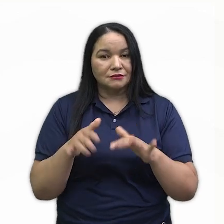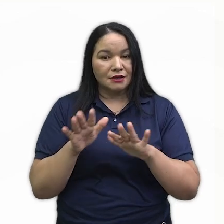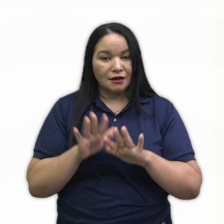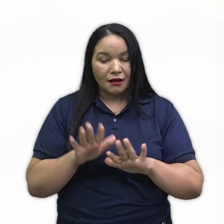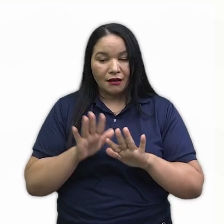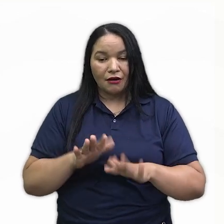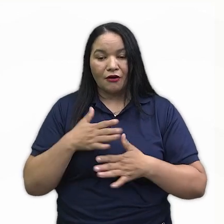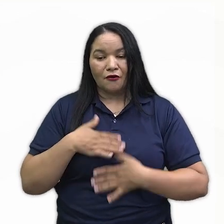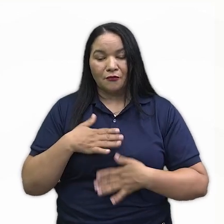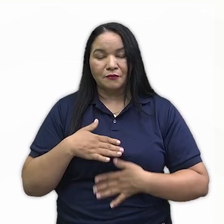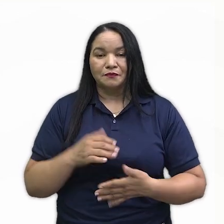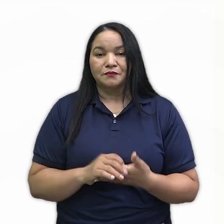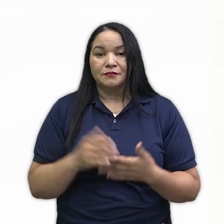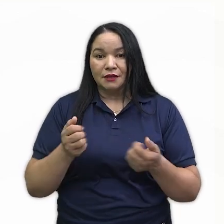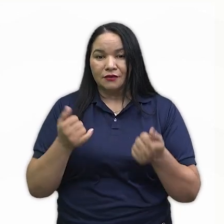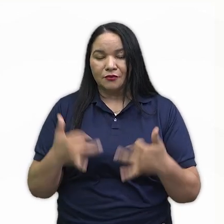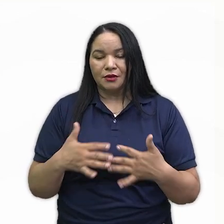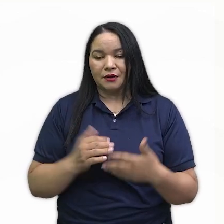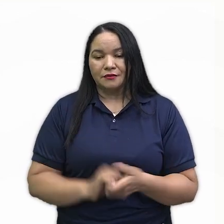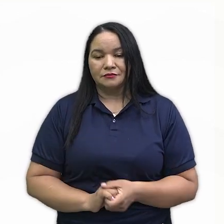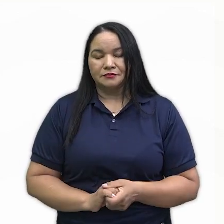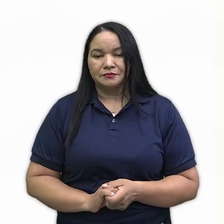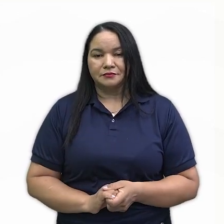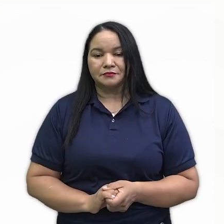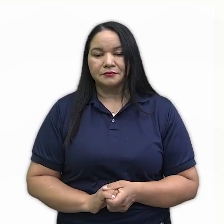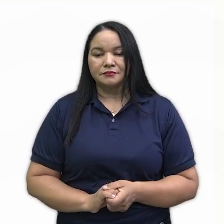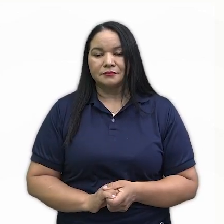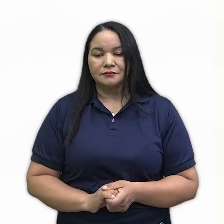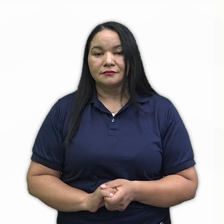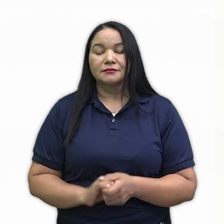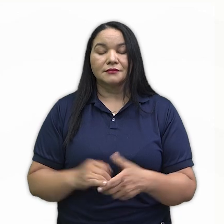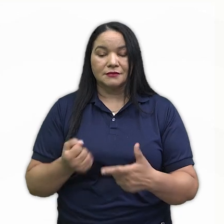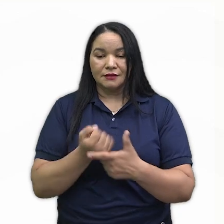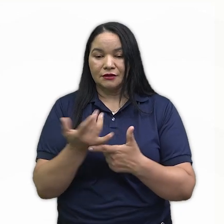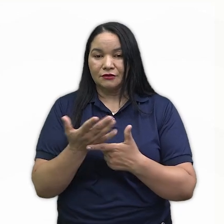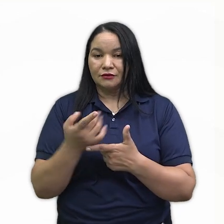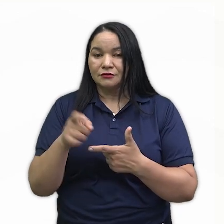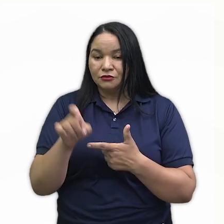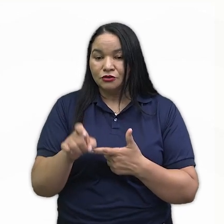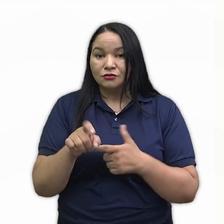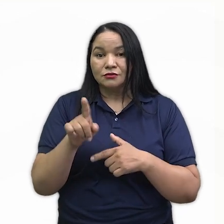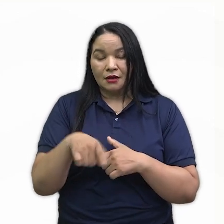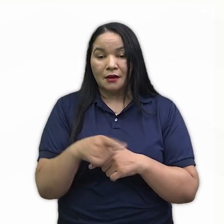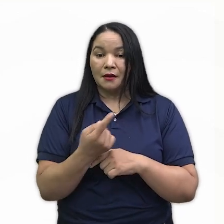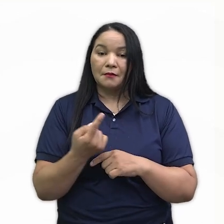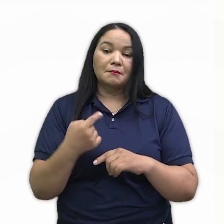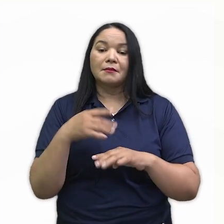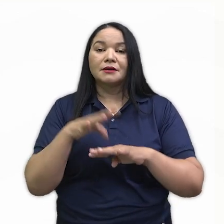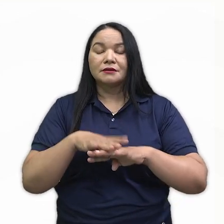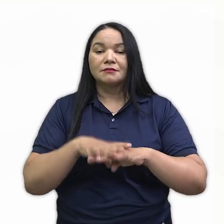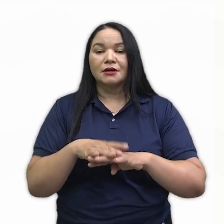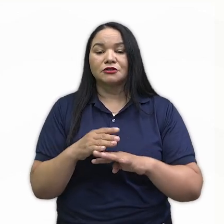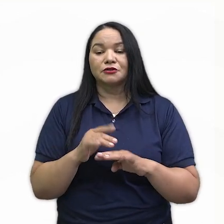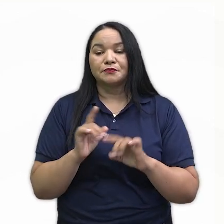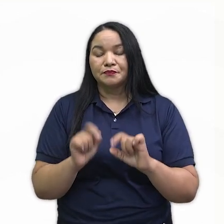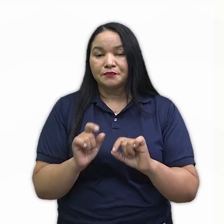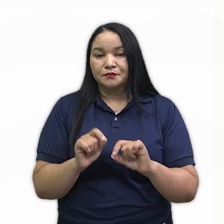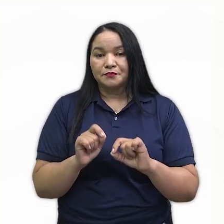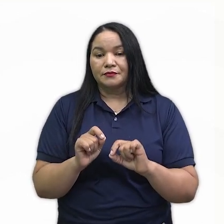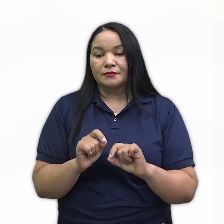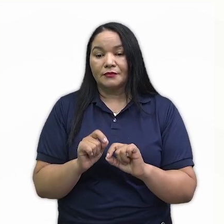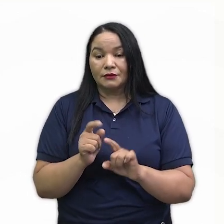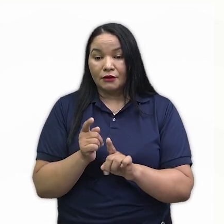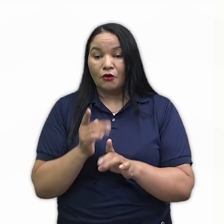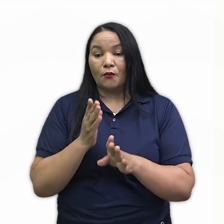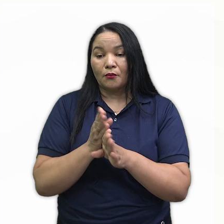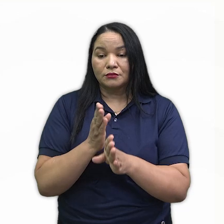deixa eu fazer aí uma tradução para você. Os logaritmos são, sim, uma operação matemática que pretendem o